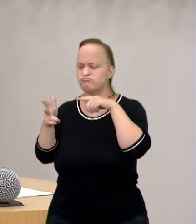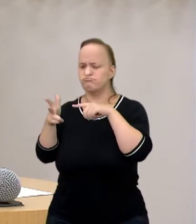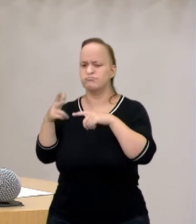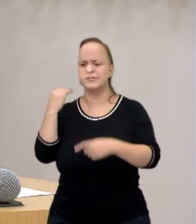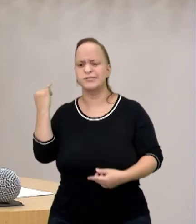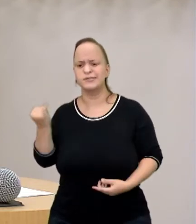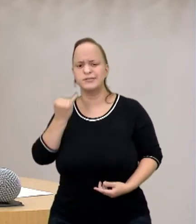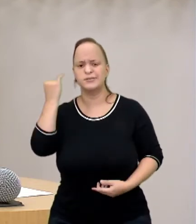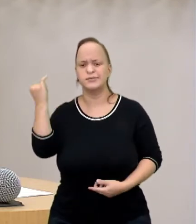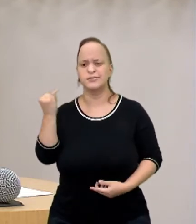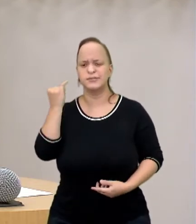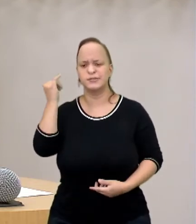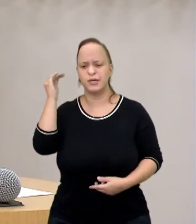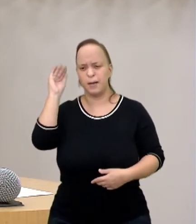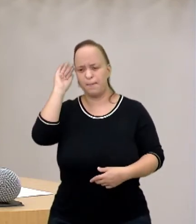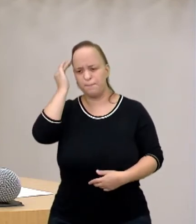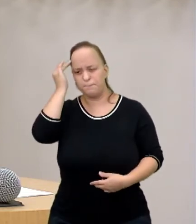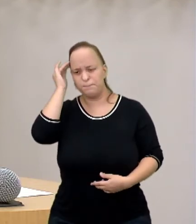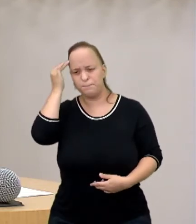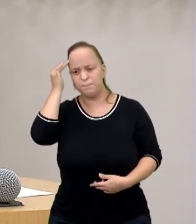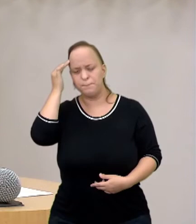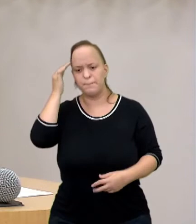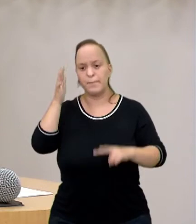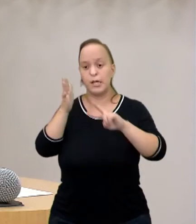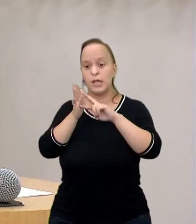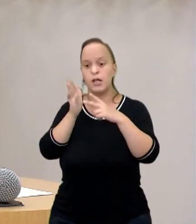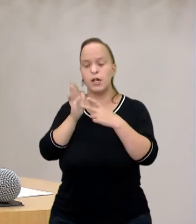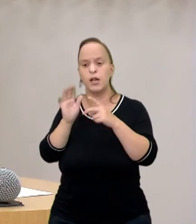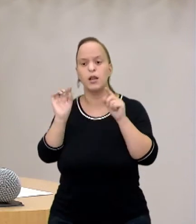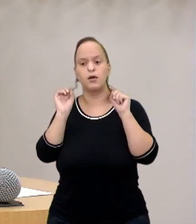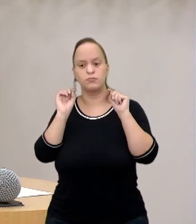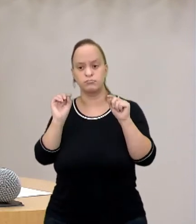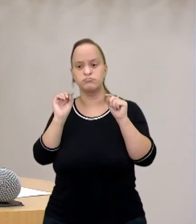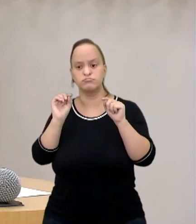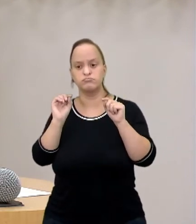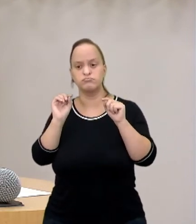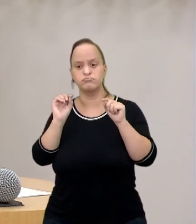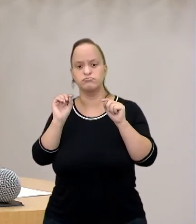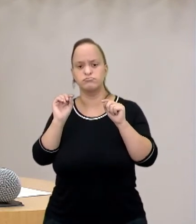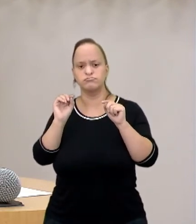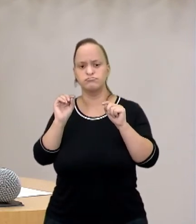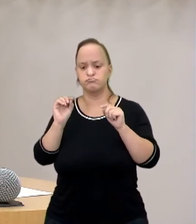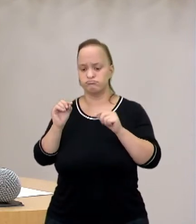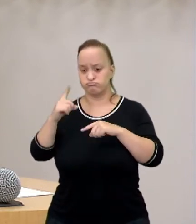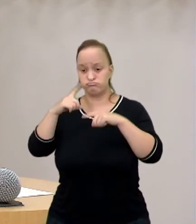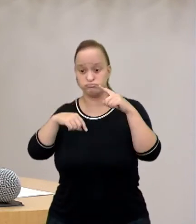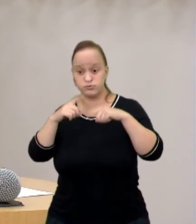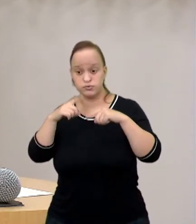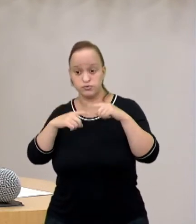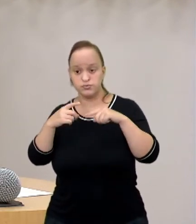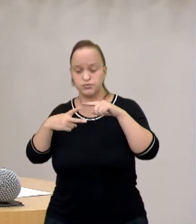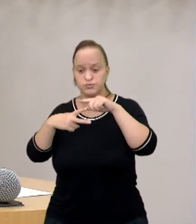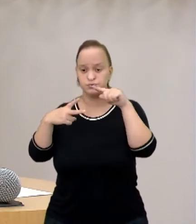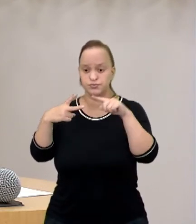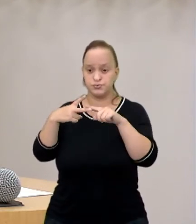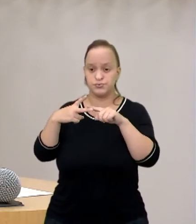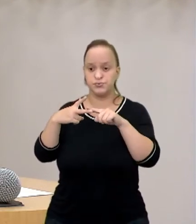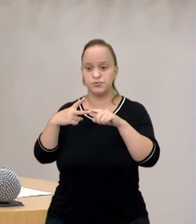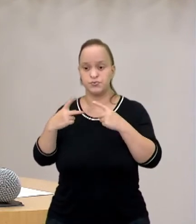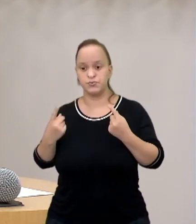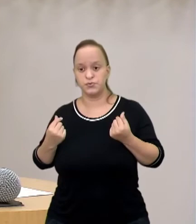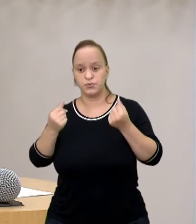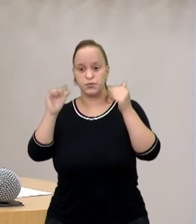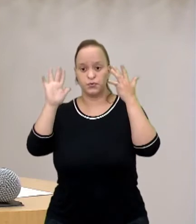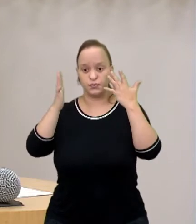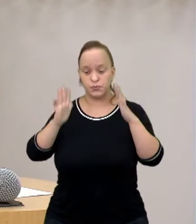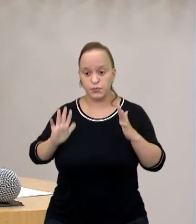o que que é marketing mesmo, o que que é propaganda, o que que é promoção, o que que é preço, o que que é produto, porque é